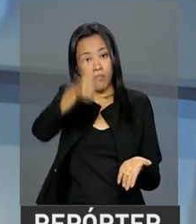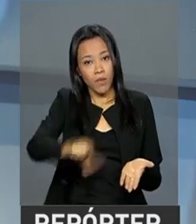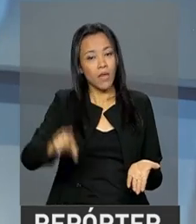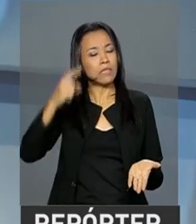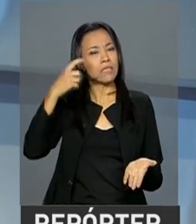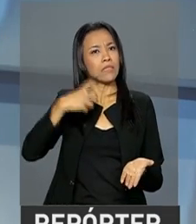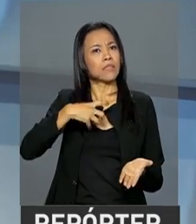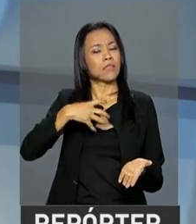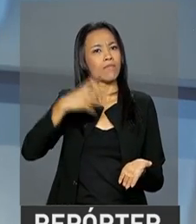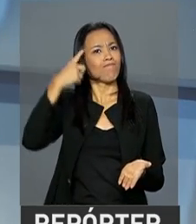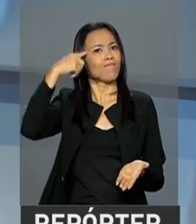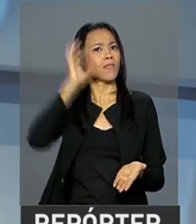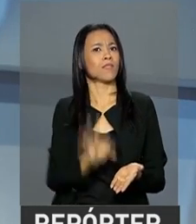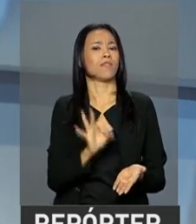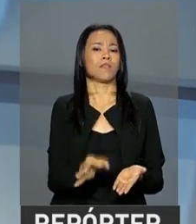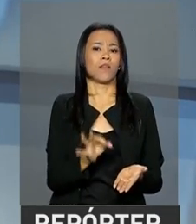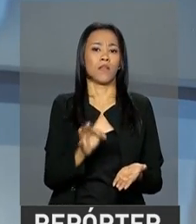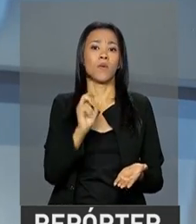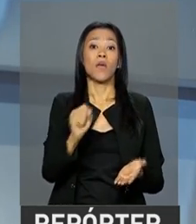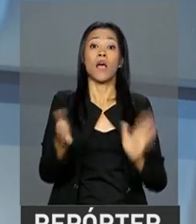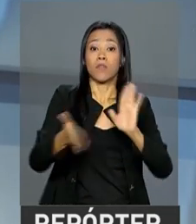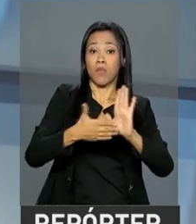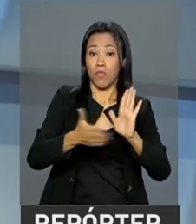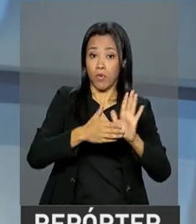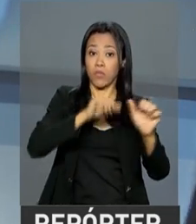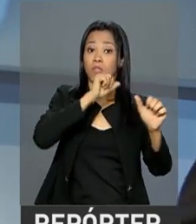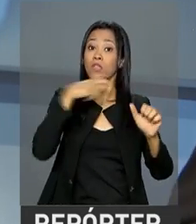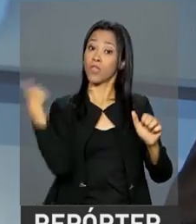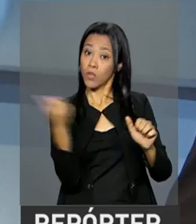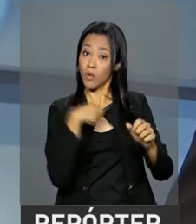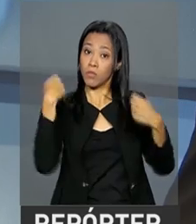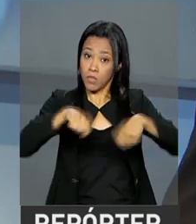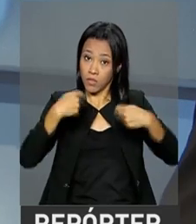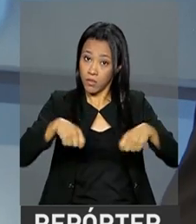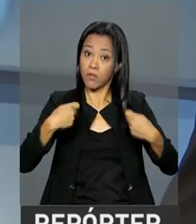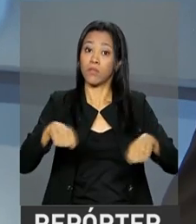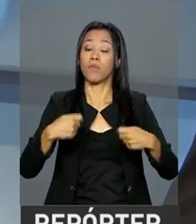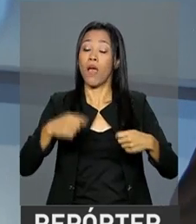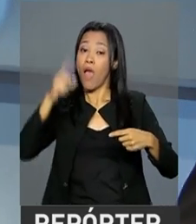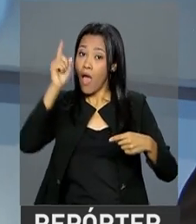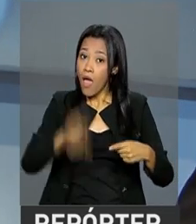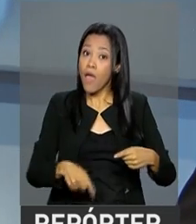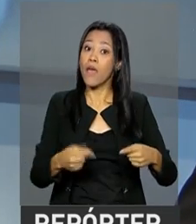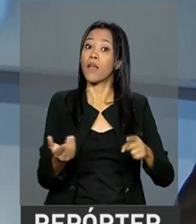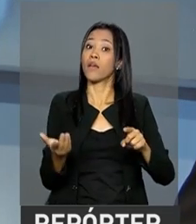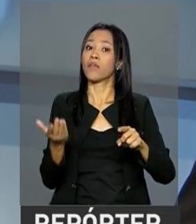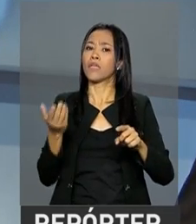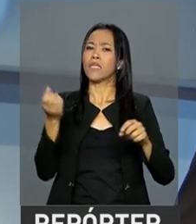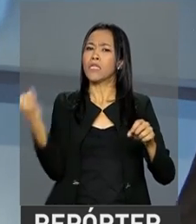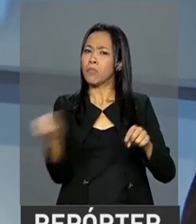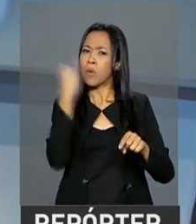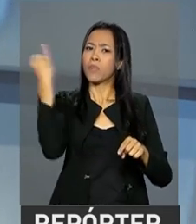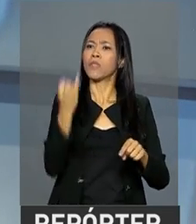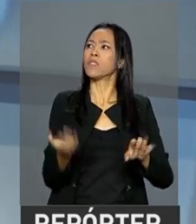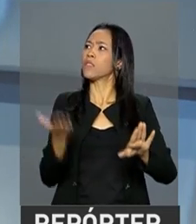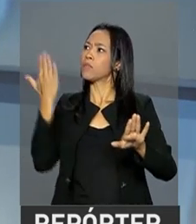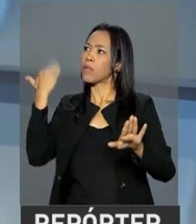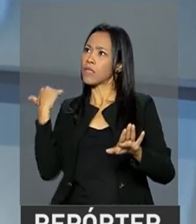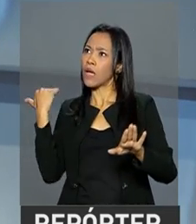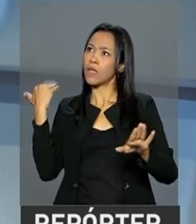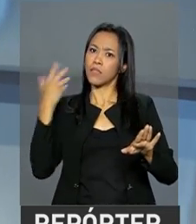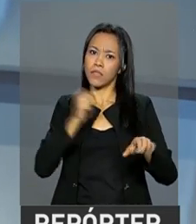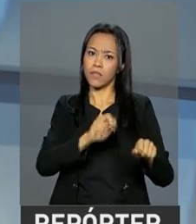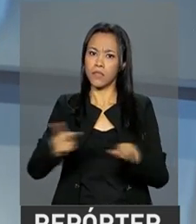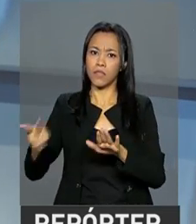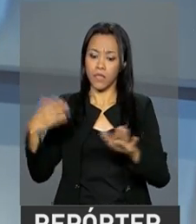convictos de que as reformas de que nós necessitamos eram tão importantes na semana passada Quanto